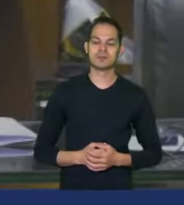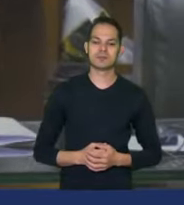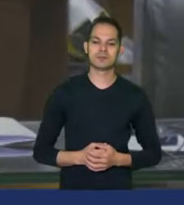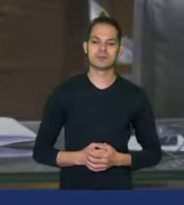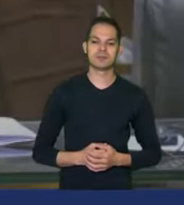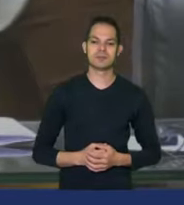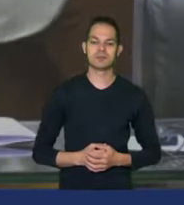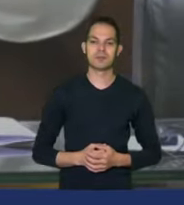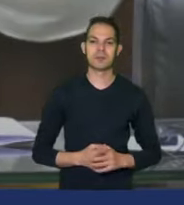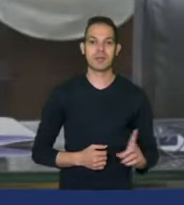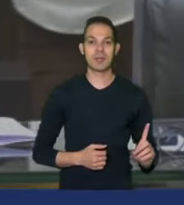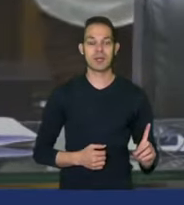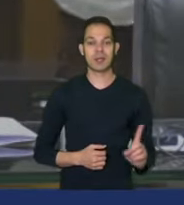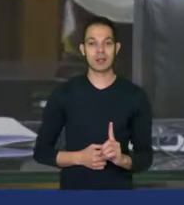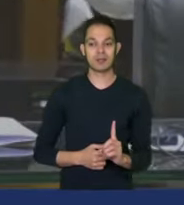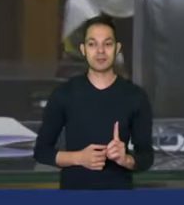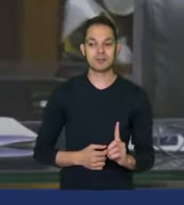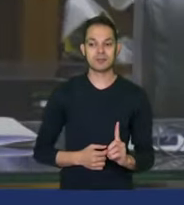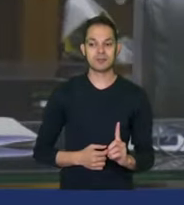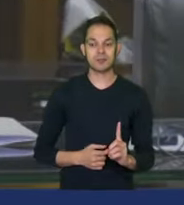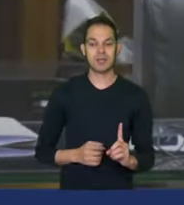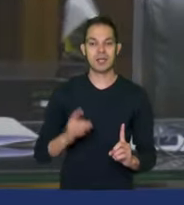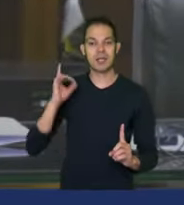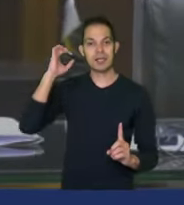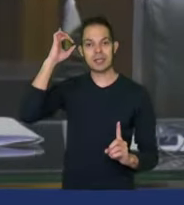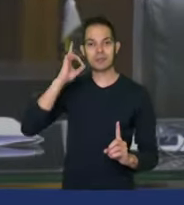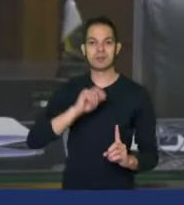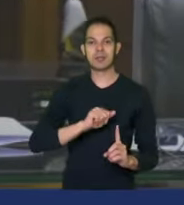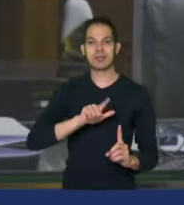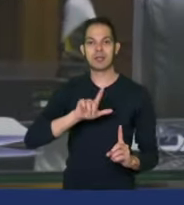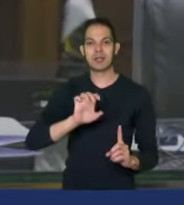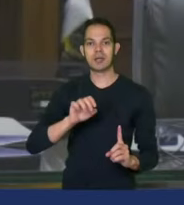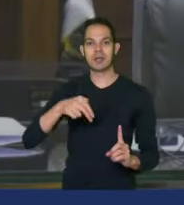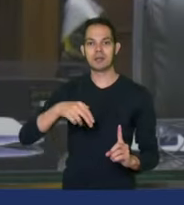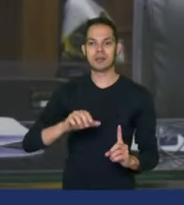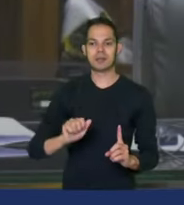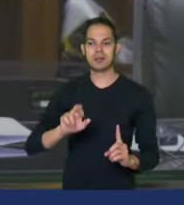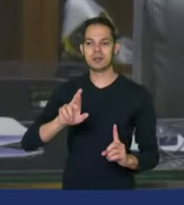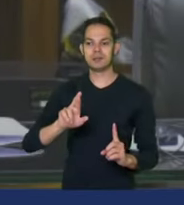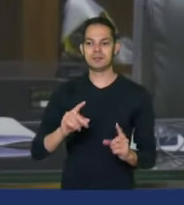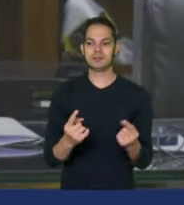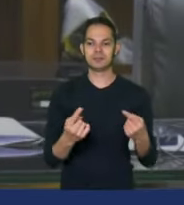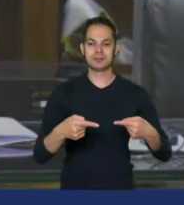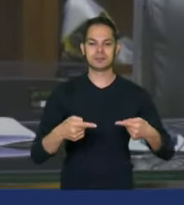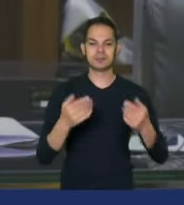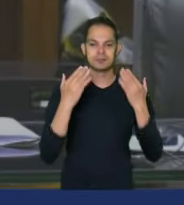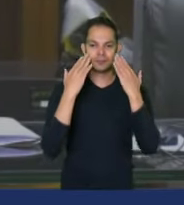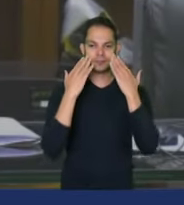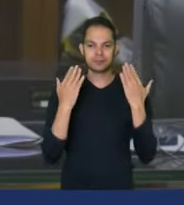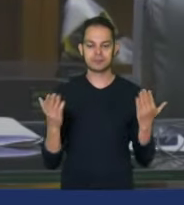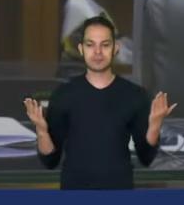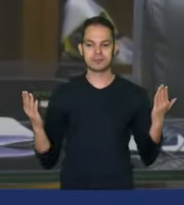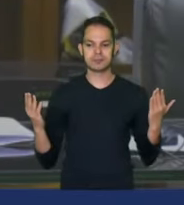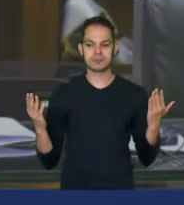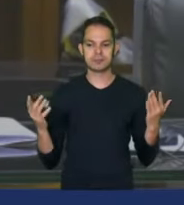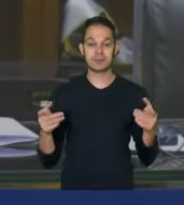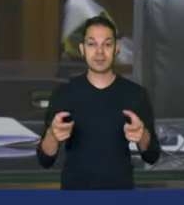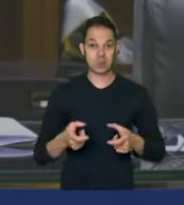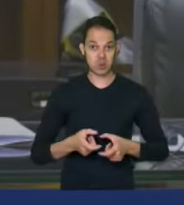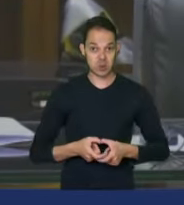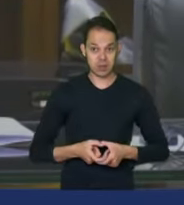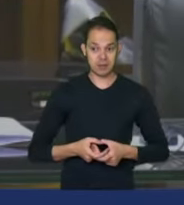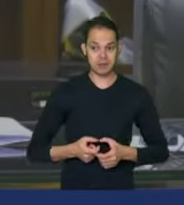Deputado Mineiro, e agora deputado Alencar, fala pela oposição, pela minoria.